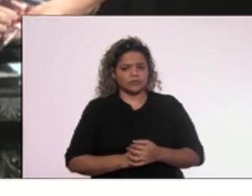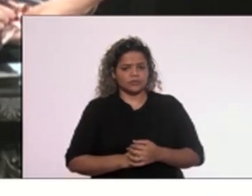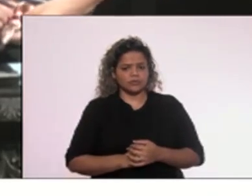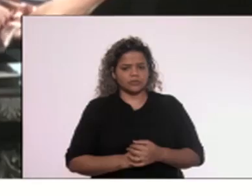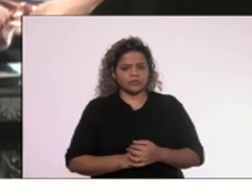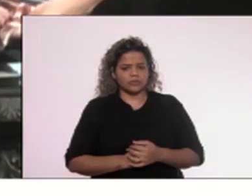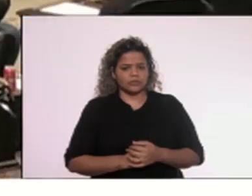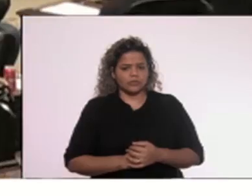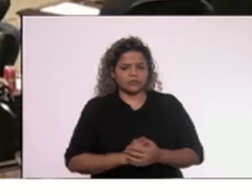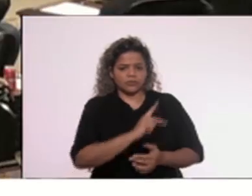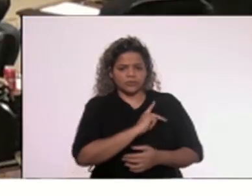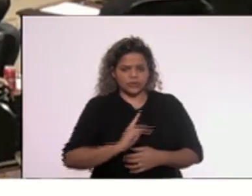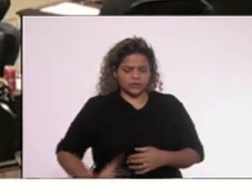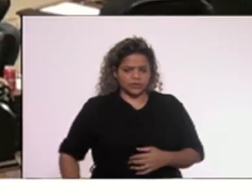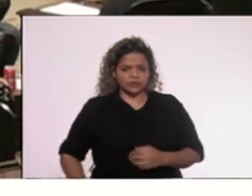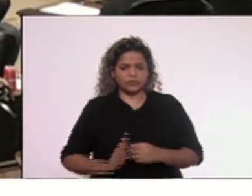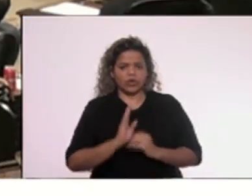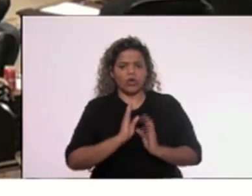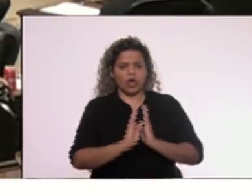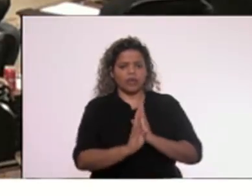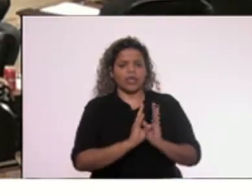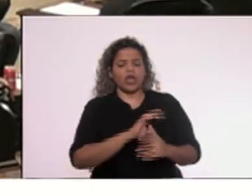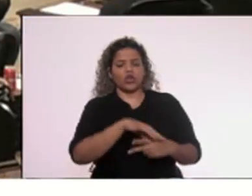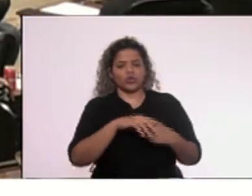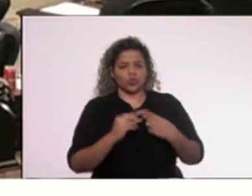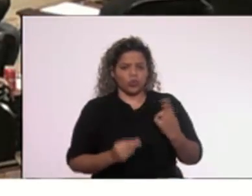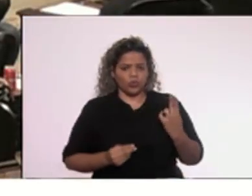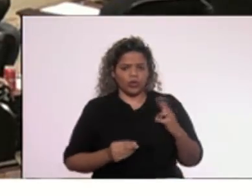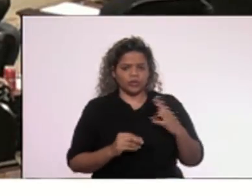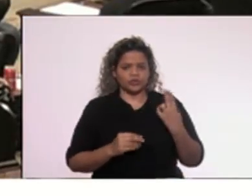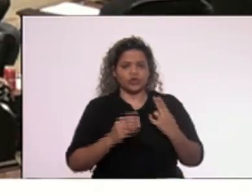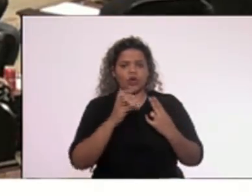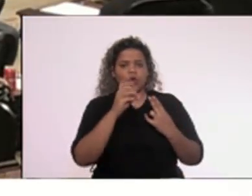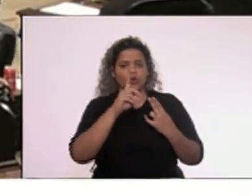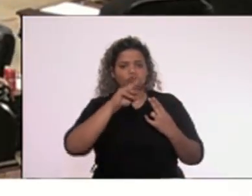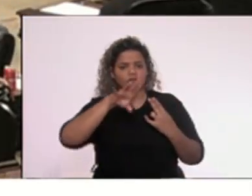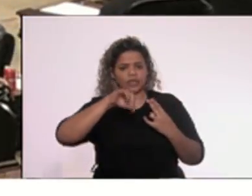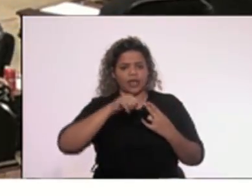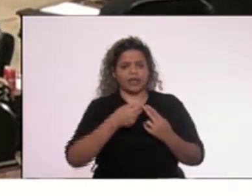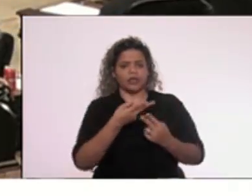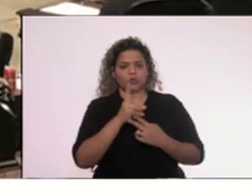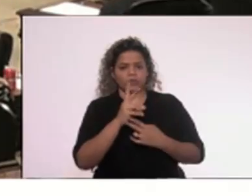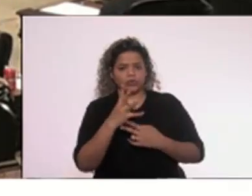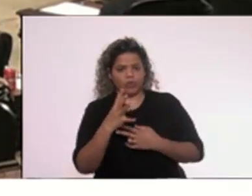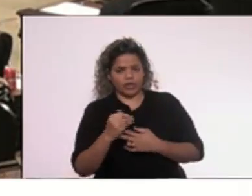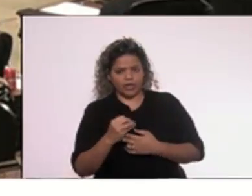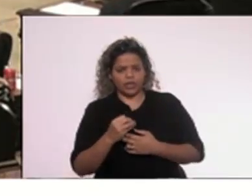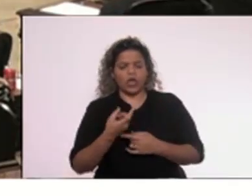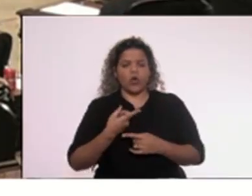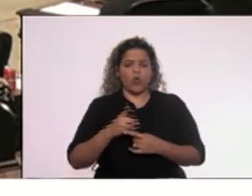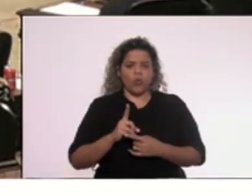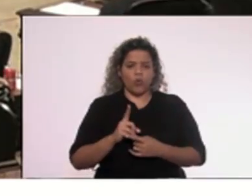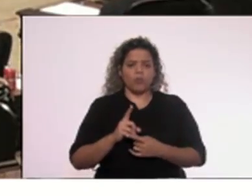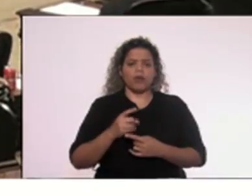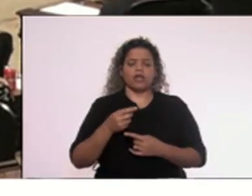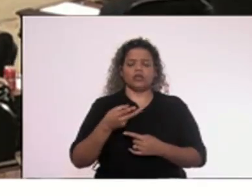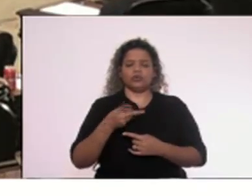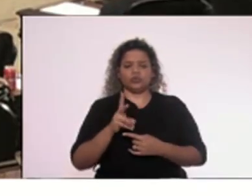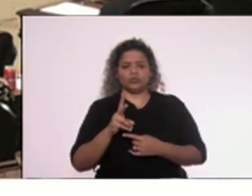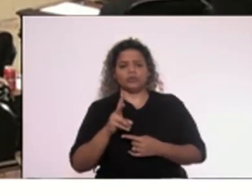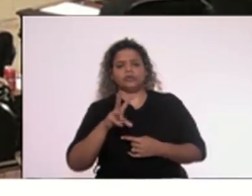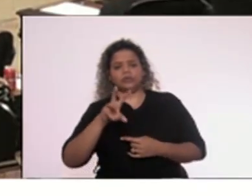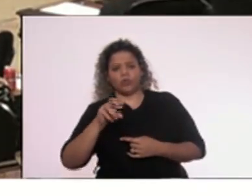Senhor presidente, pela ordem. Teremos 2 ordinárias 14h40, uma ordinária